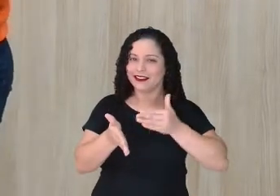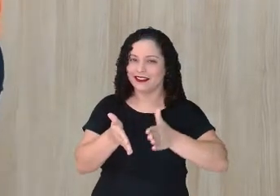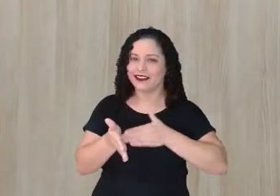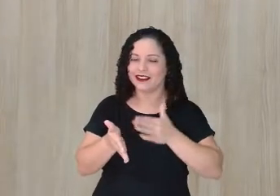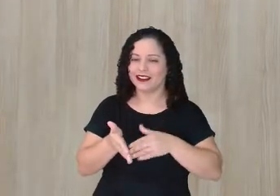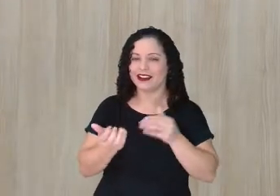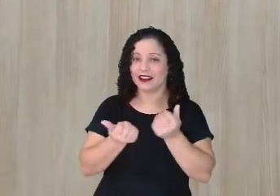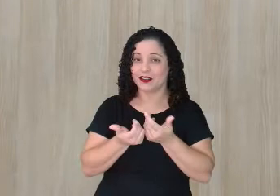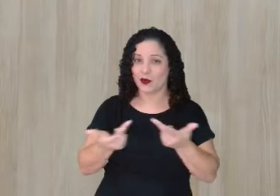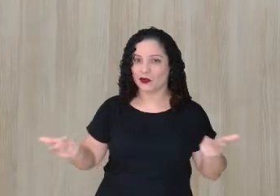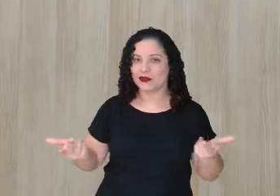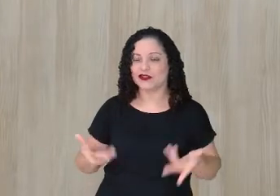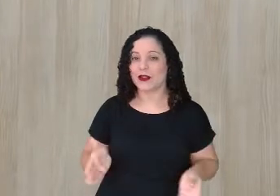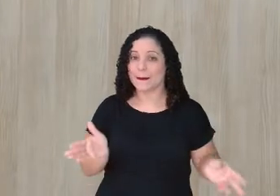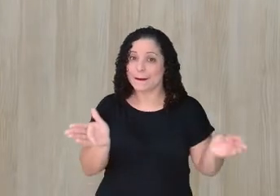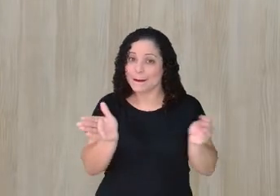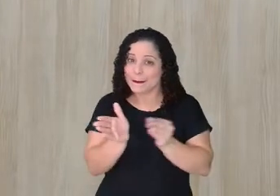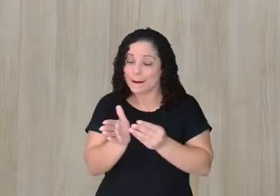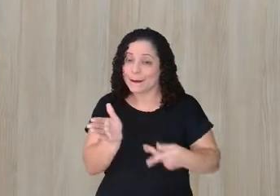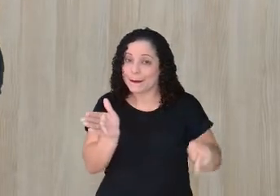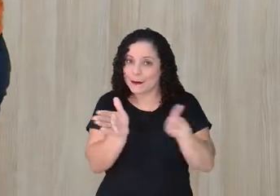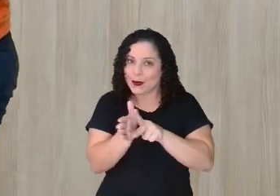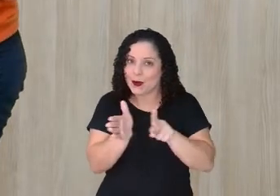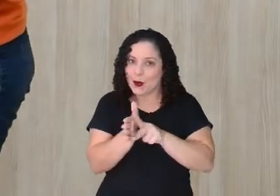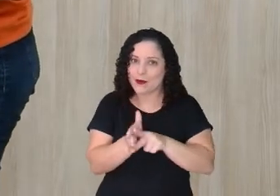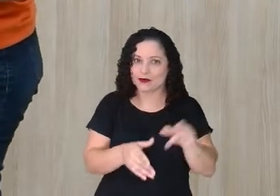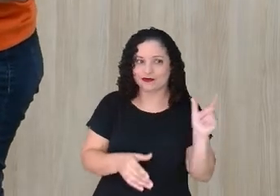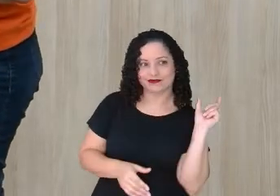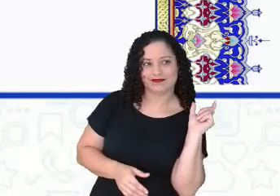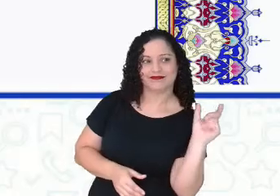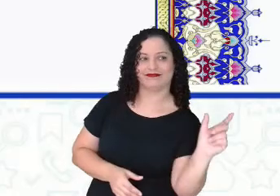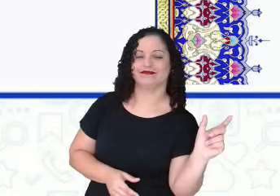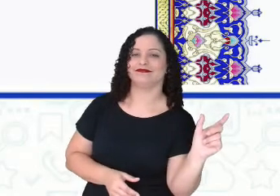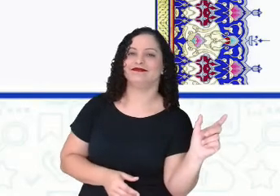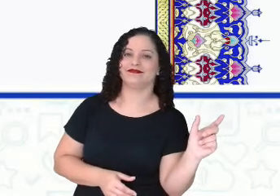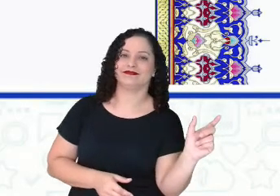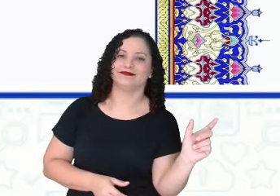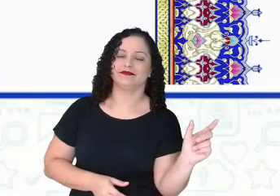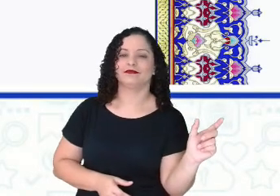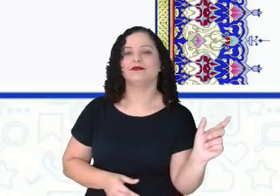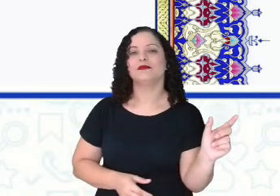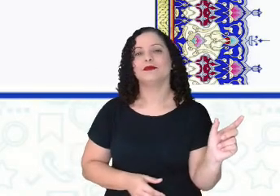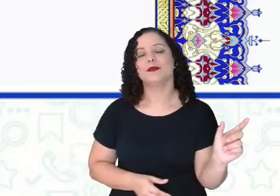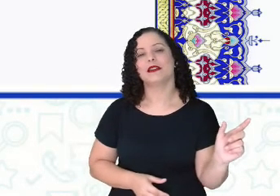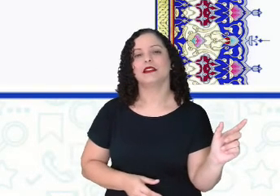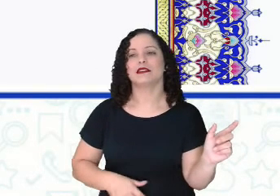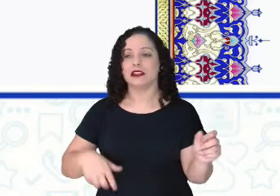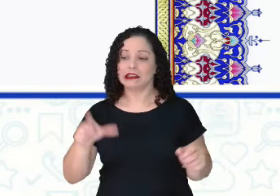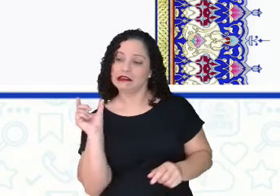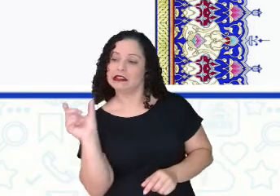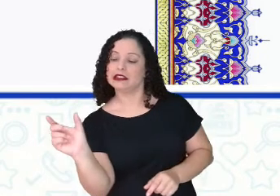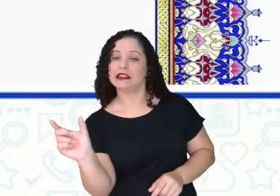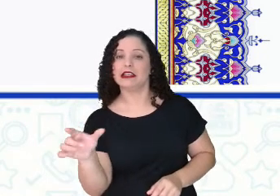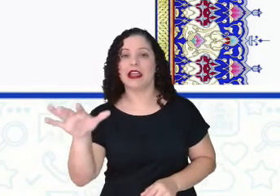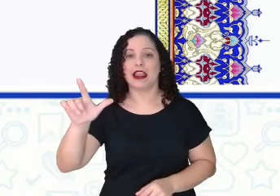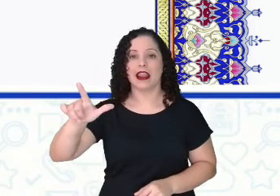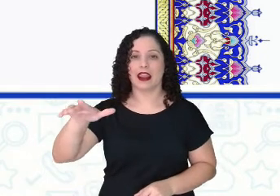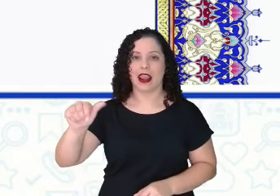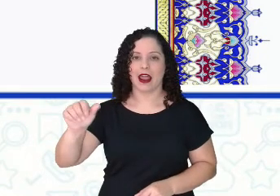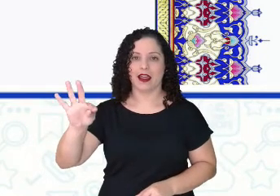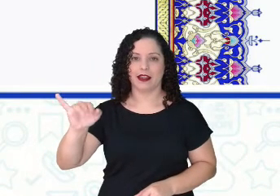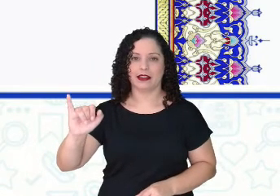dentro, não é? São os hipônimos do hiperônimo laticínio, não é? Então, nós temos aqui as